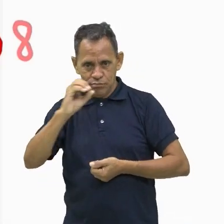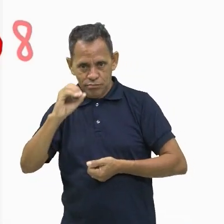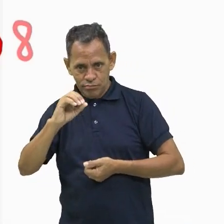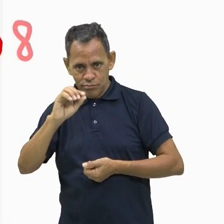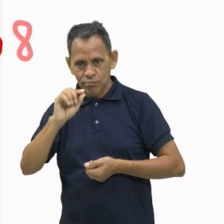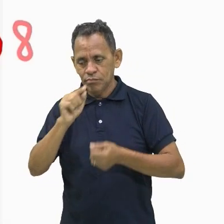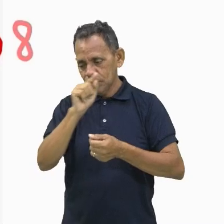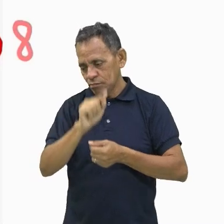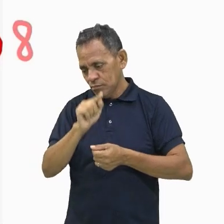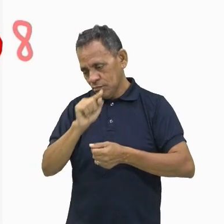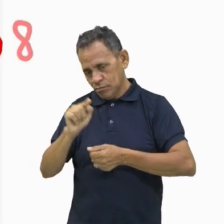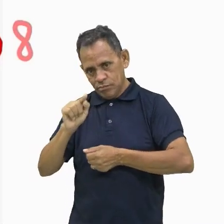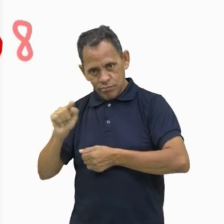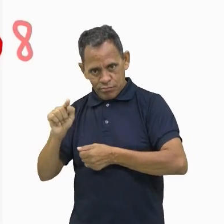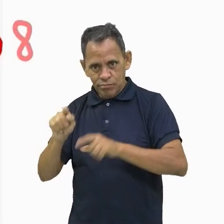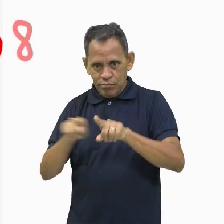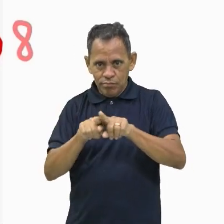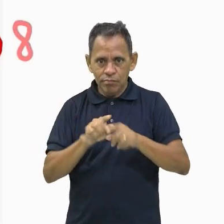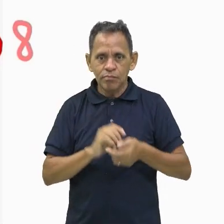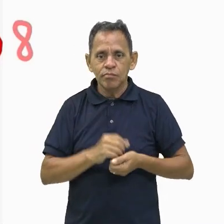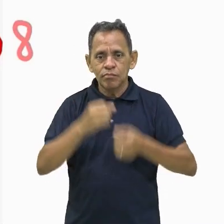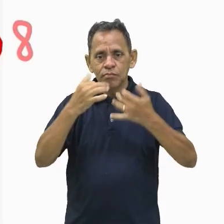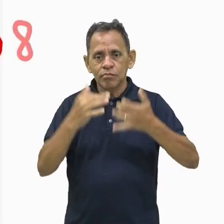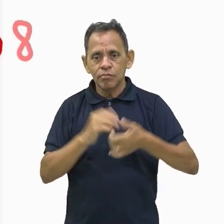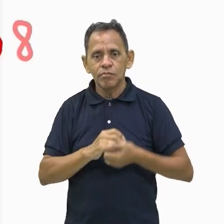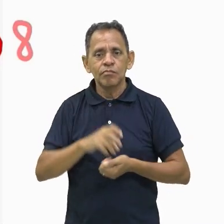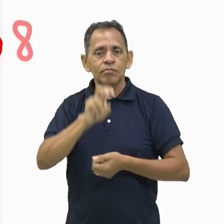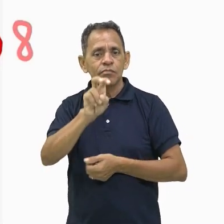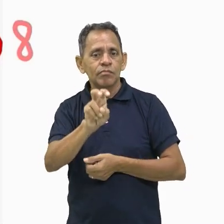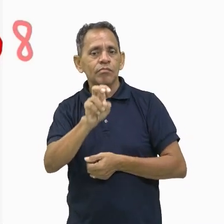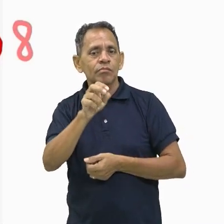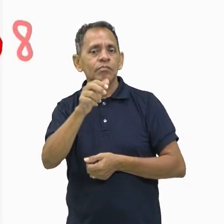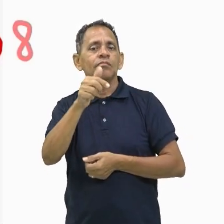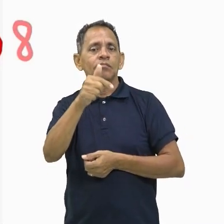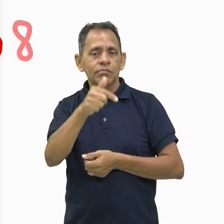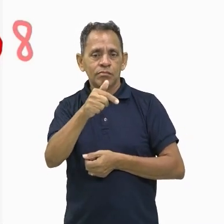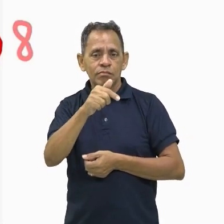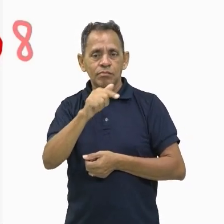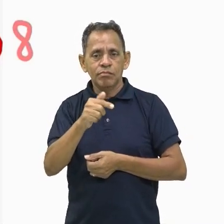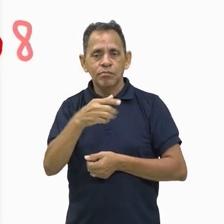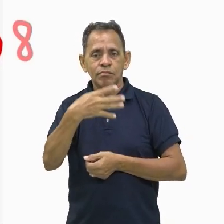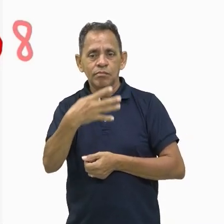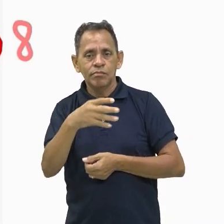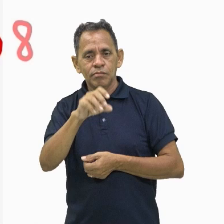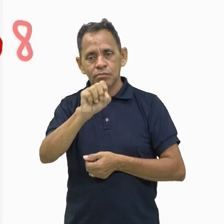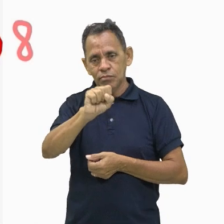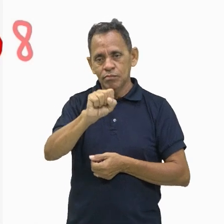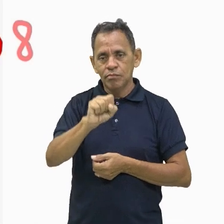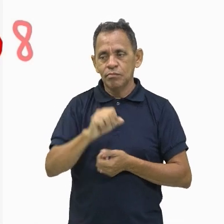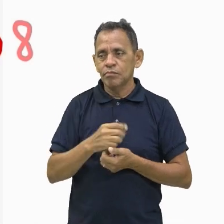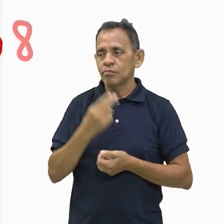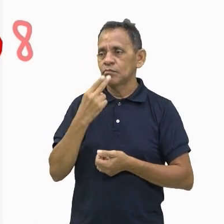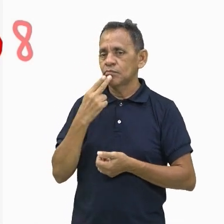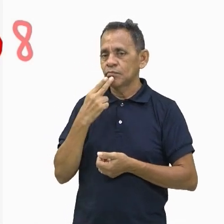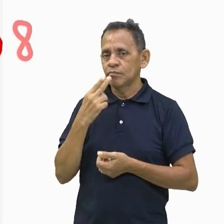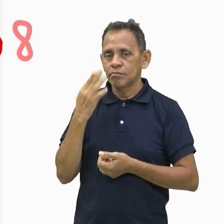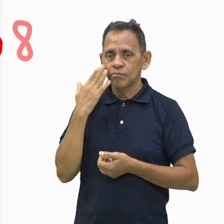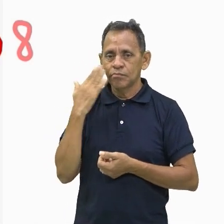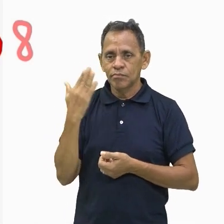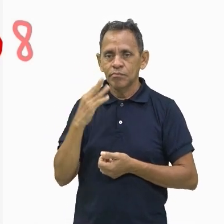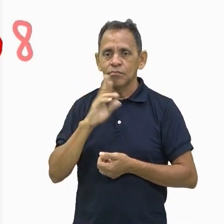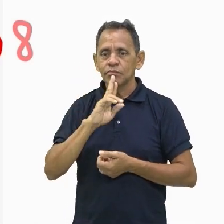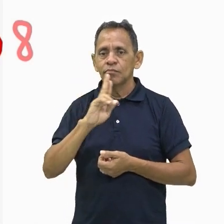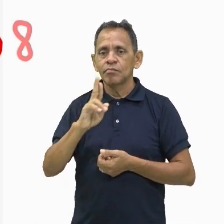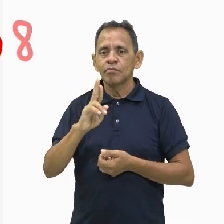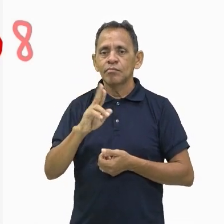final, vamos dizer o seguinte, que 57,48, vamos arredondar nossa resposta, vou botar bem aqui a nossa resposta.